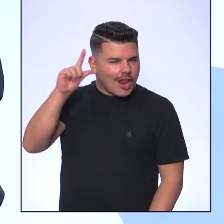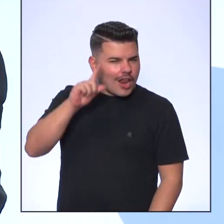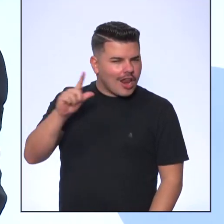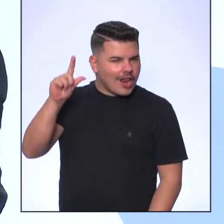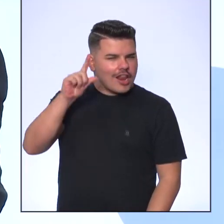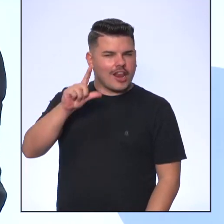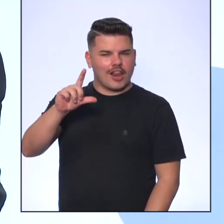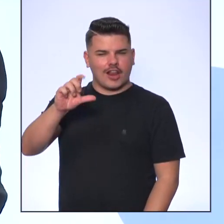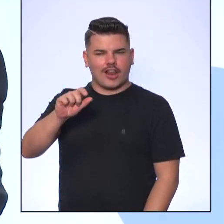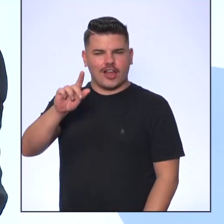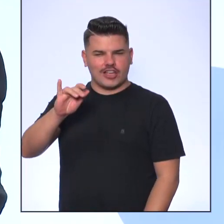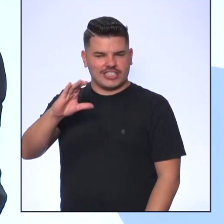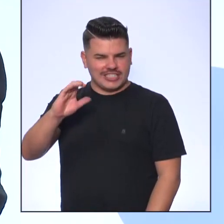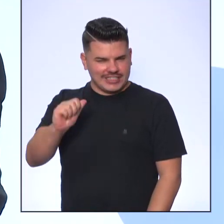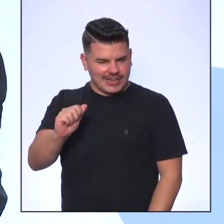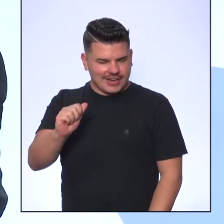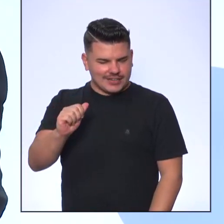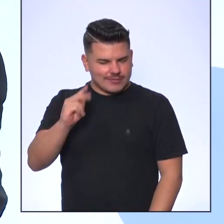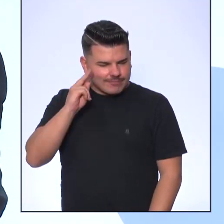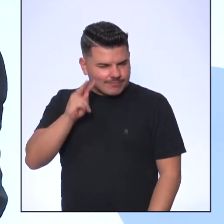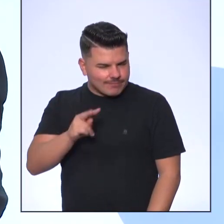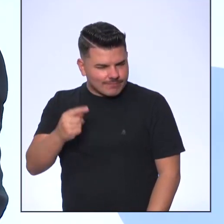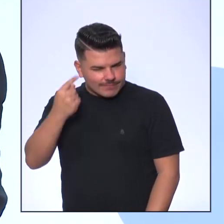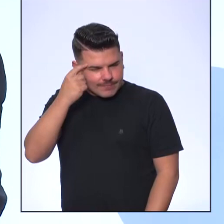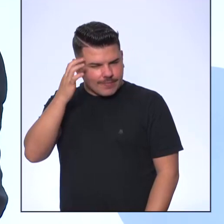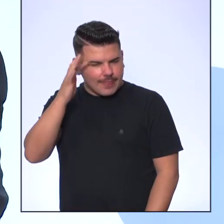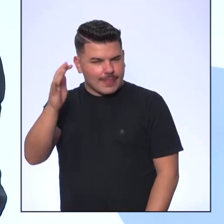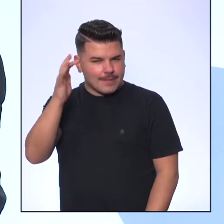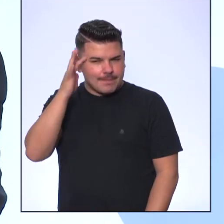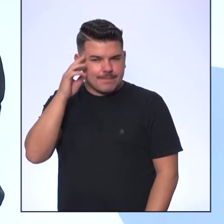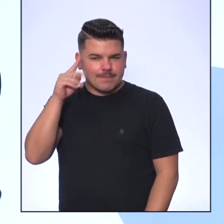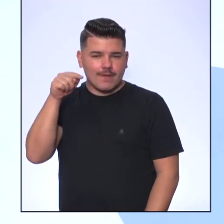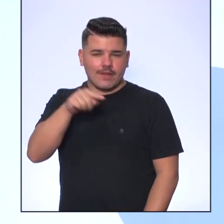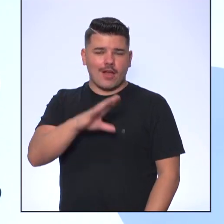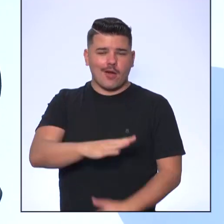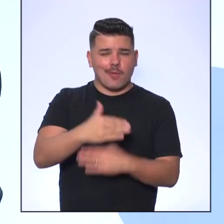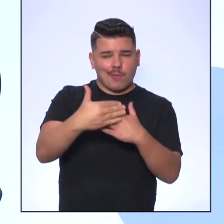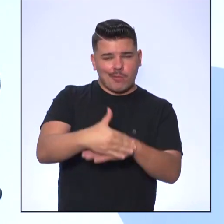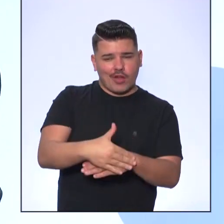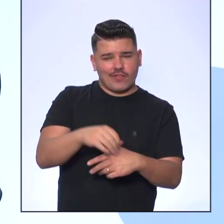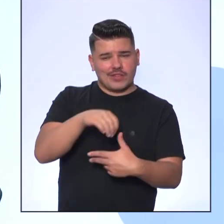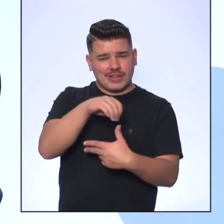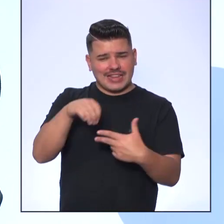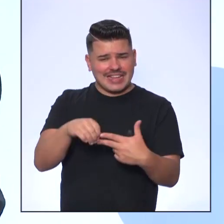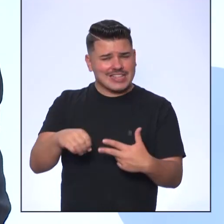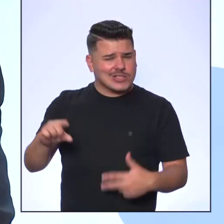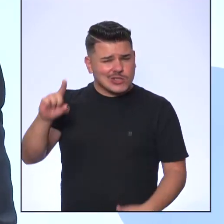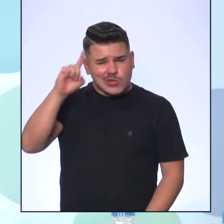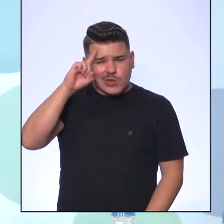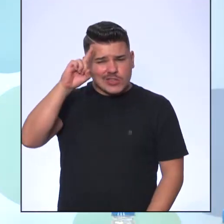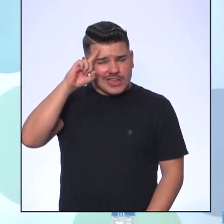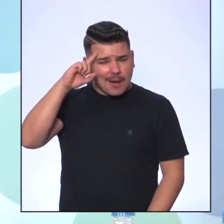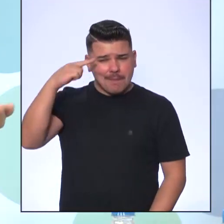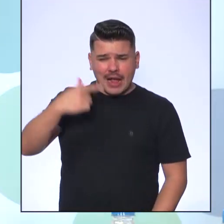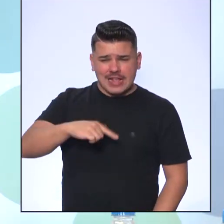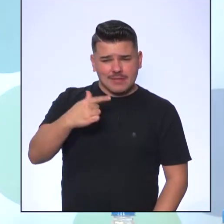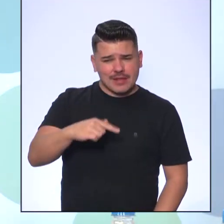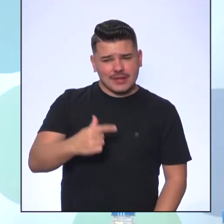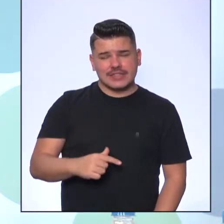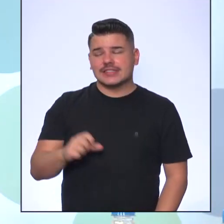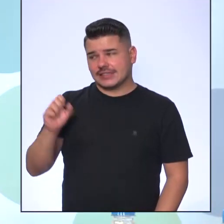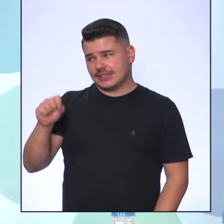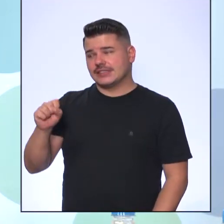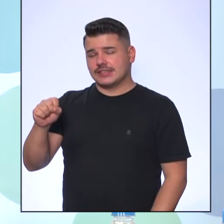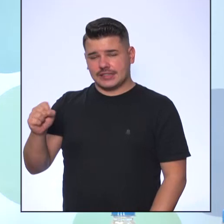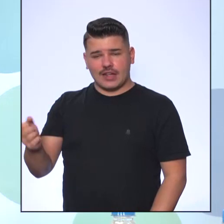matemática, lógica, mas tem um papel da lógica dentro da prova do Enem hoje cada vez mais forte, não? Assim, né, tem uma habilidade